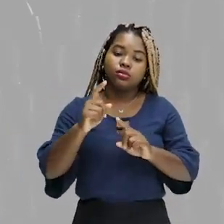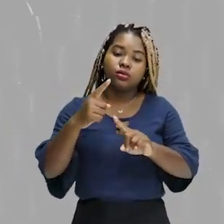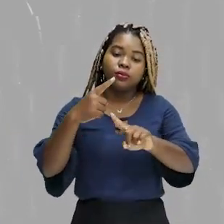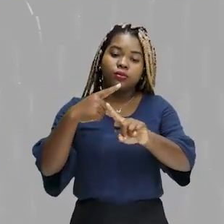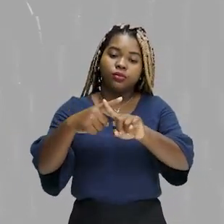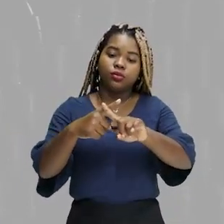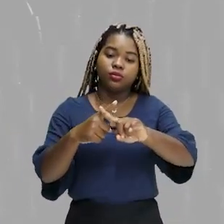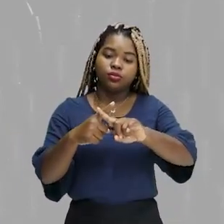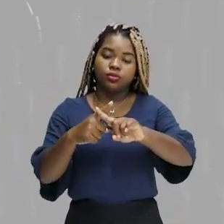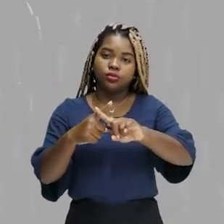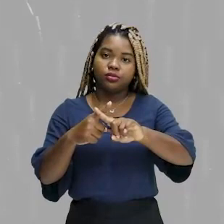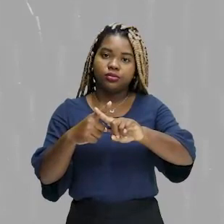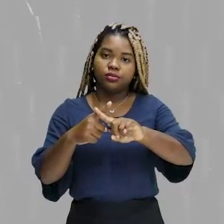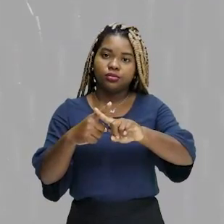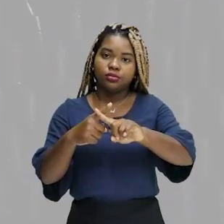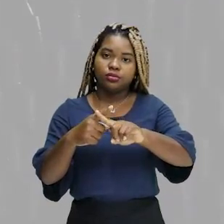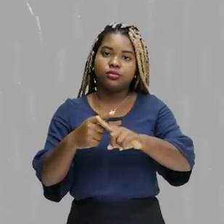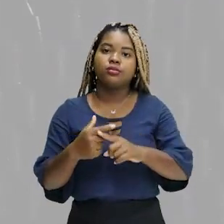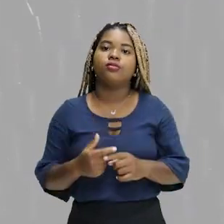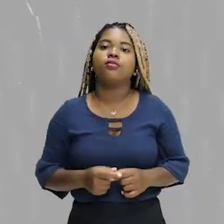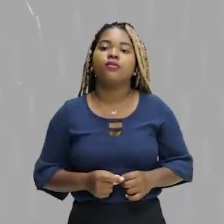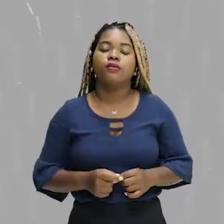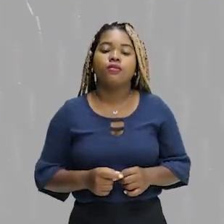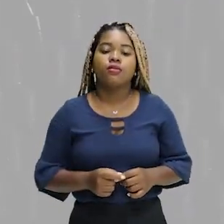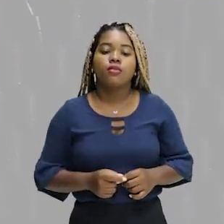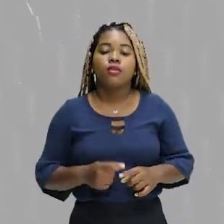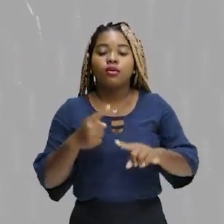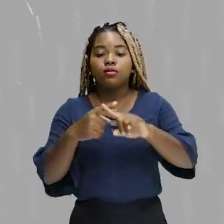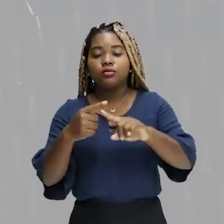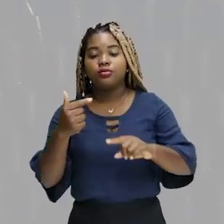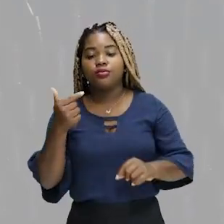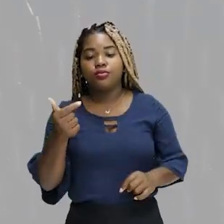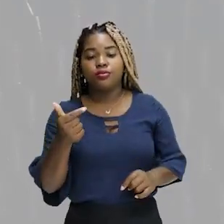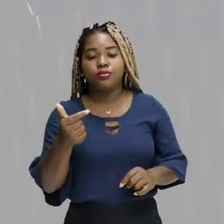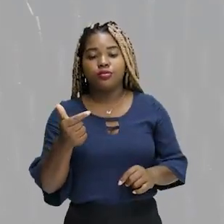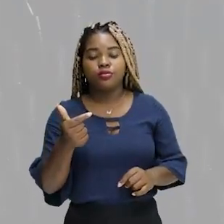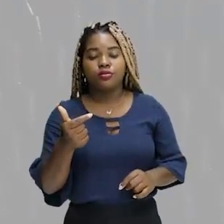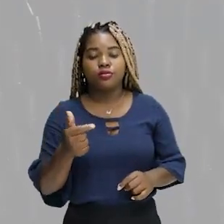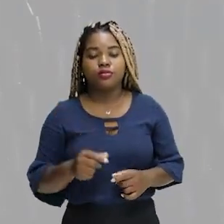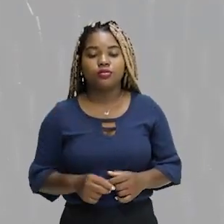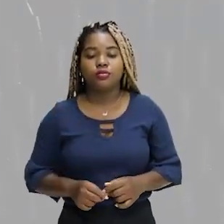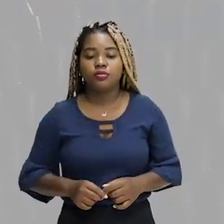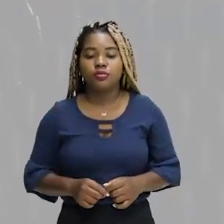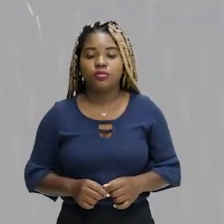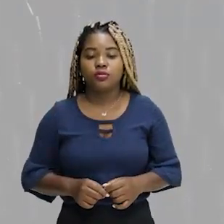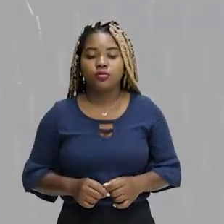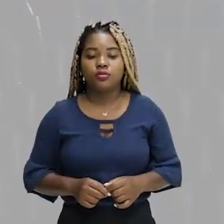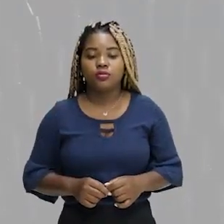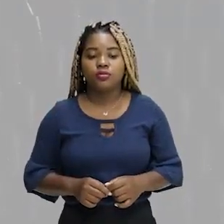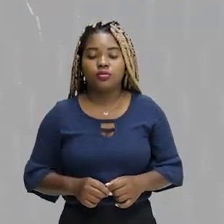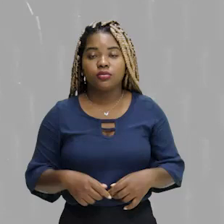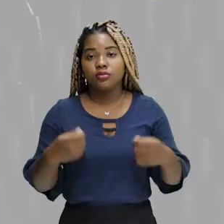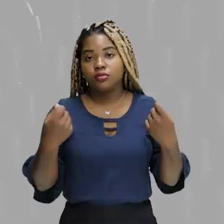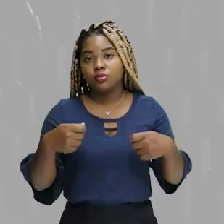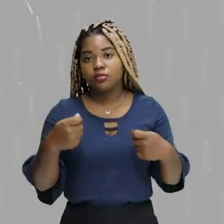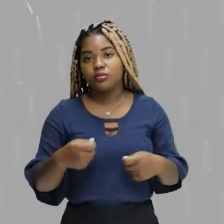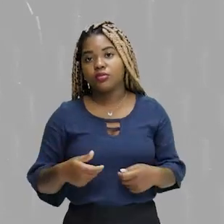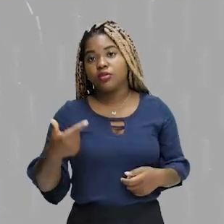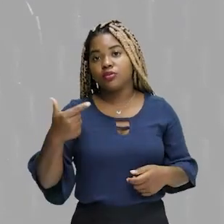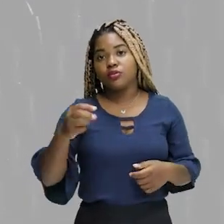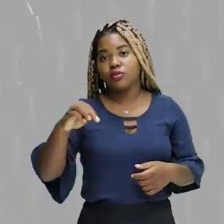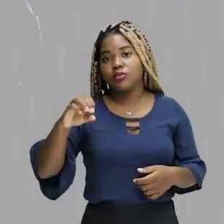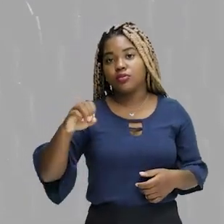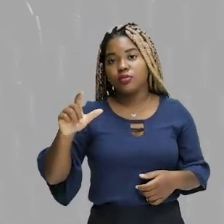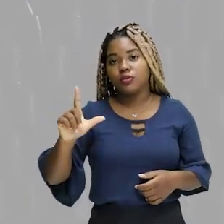a equação 2. Porque na equação 2, só tem 1 mol, mas eu estaria precisando de 2 mols, então